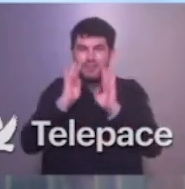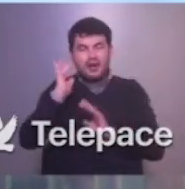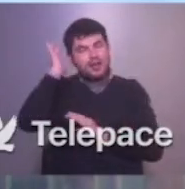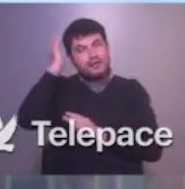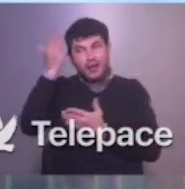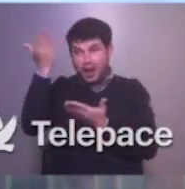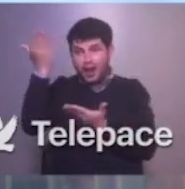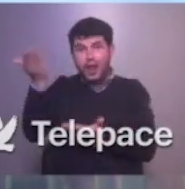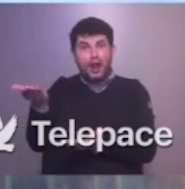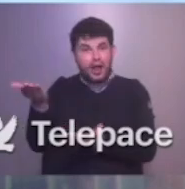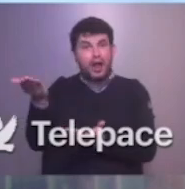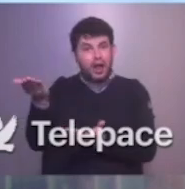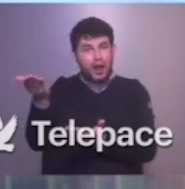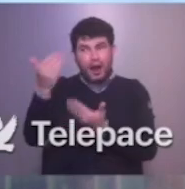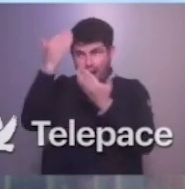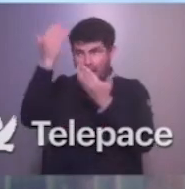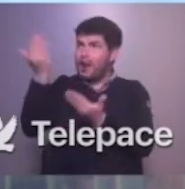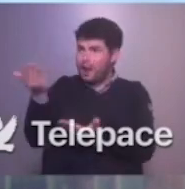Santíssima